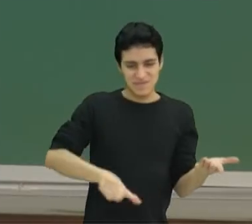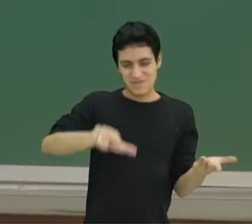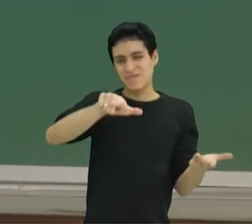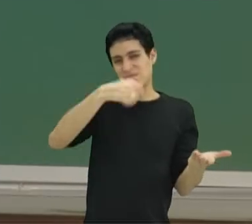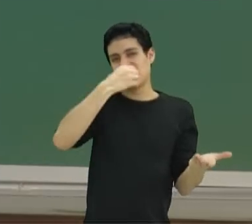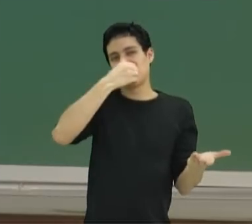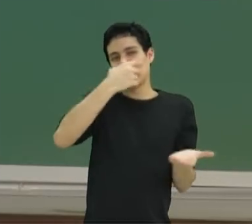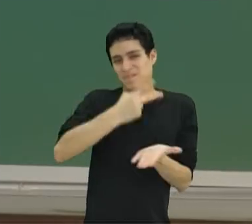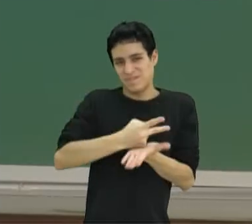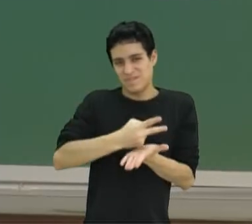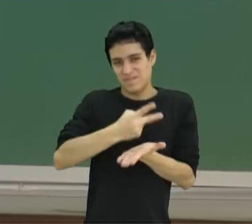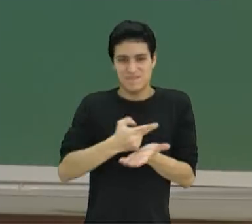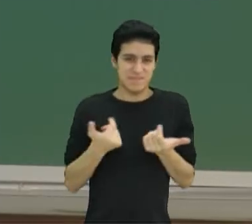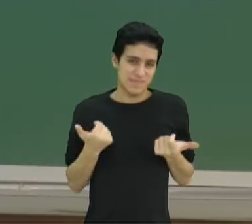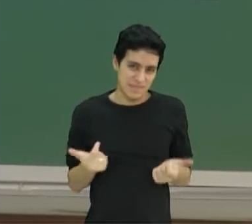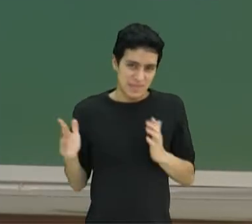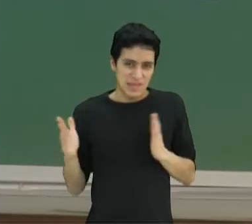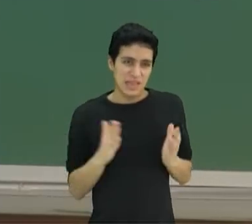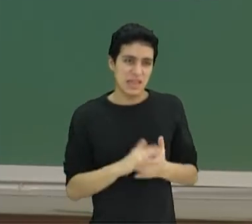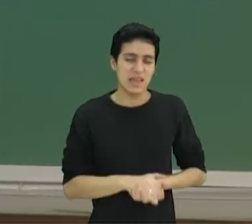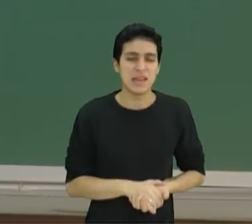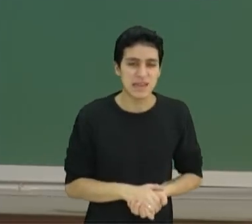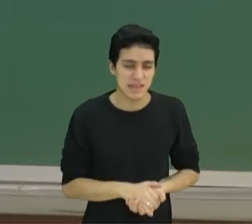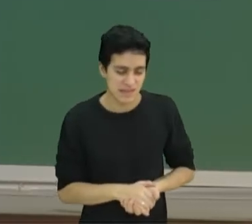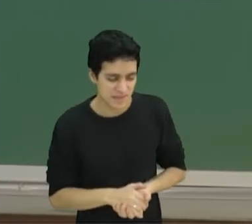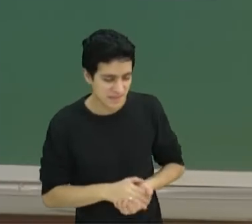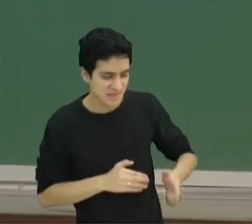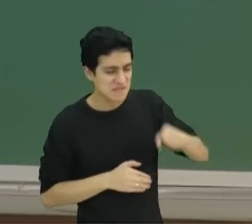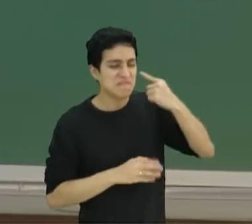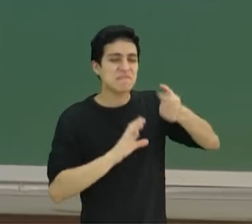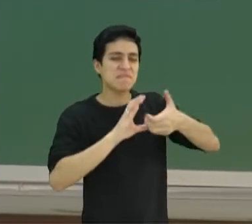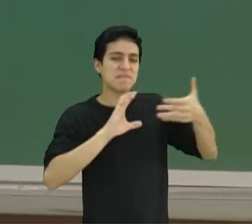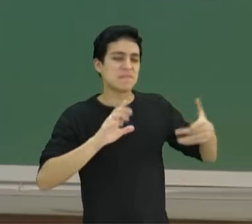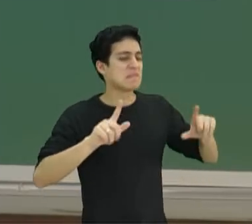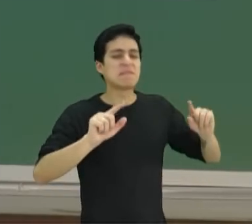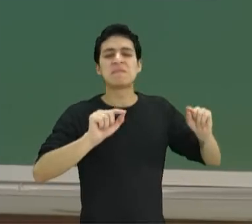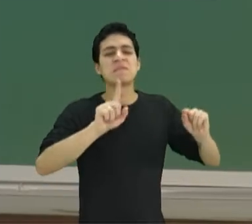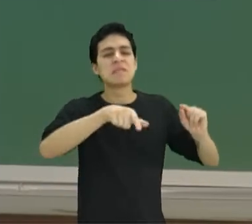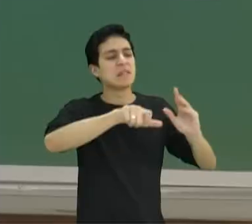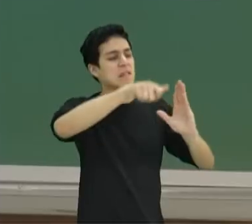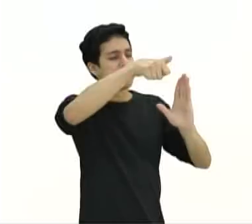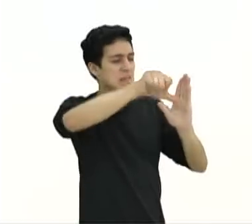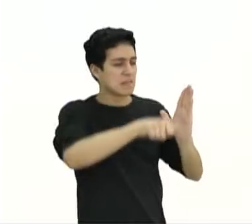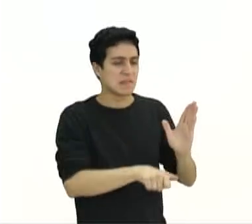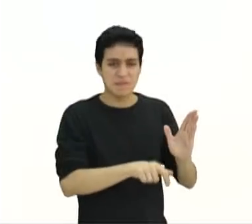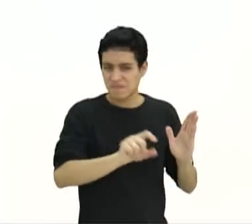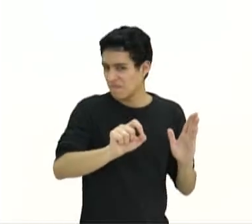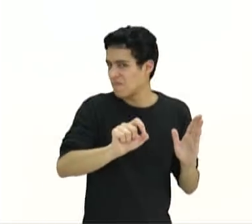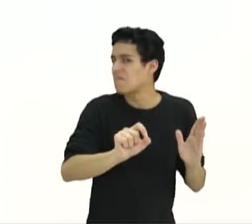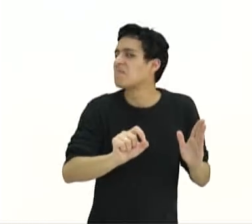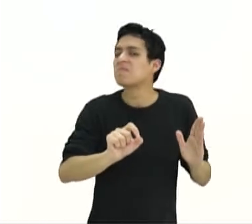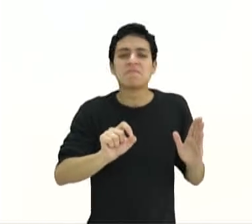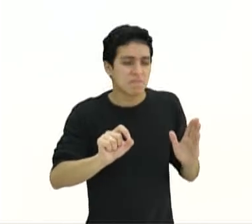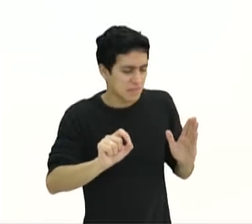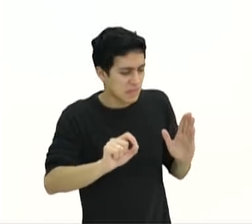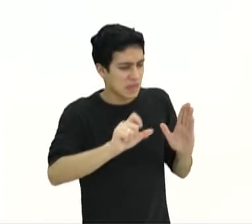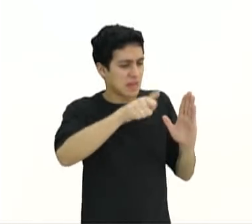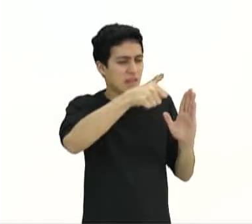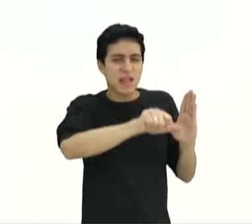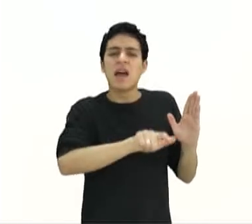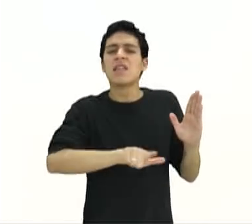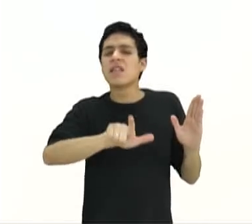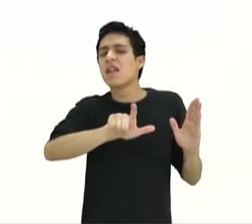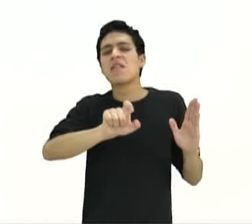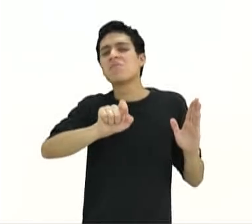né? Vamos às características. O que é um ensaio literário? Temos aqui uma definição,